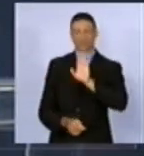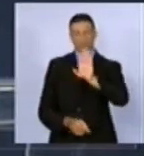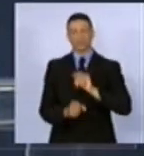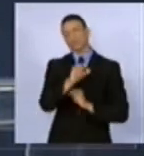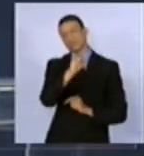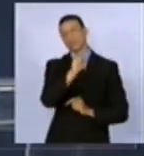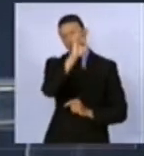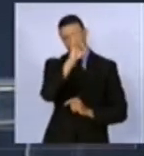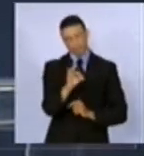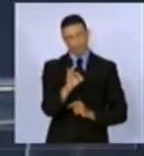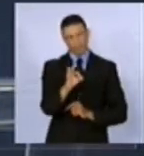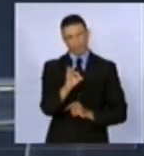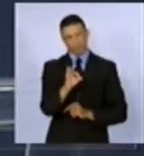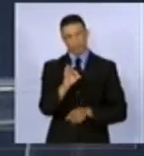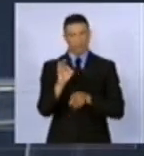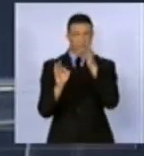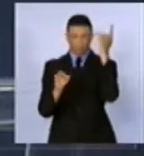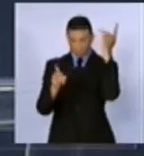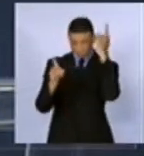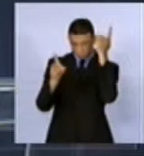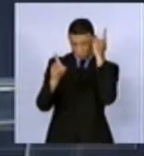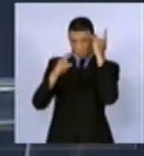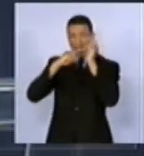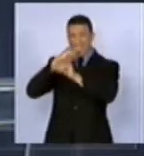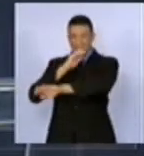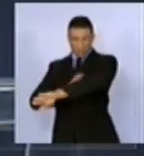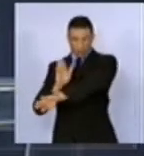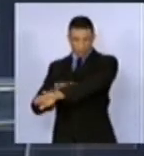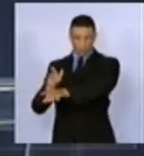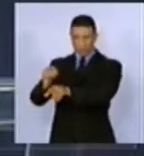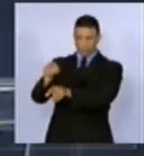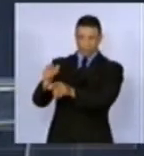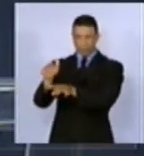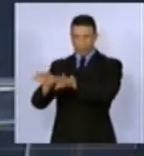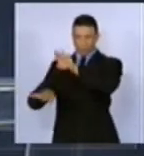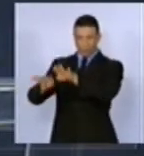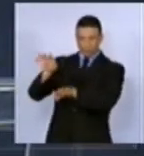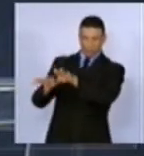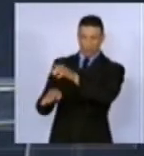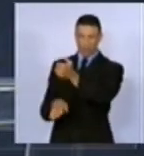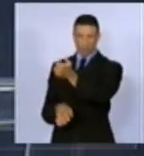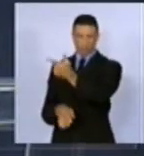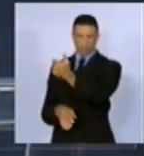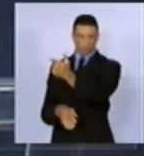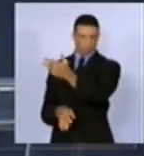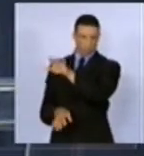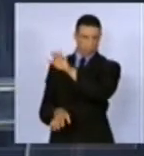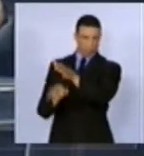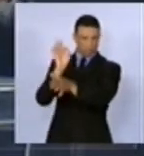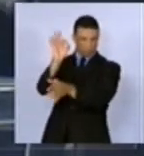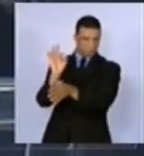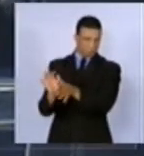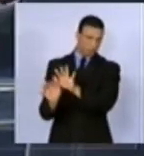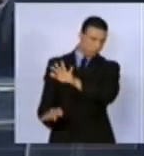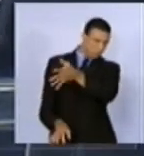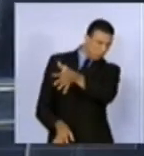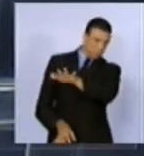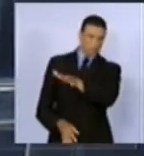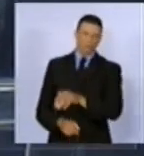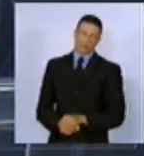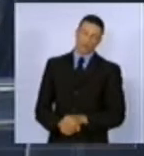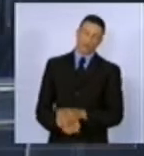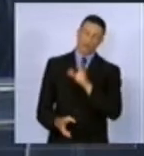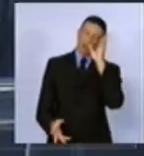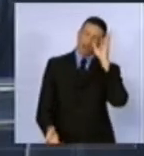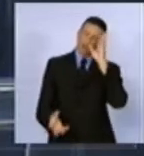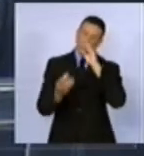oito por cento da cana do Estado de São Paulo está em relevo acima de doze por cento e isso aí mostra